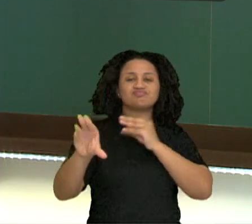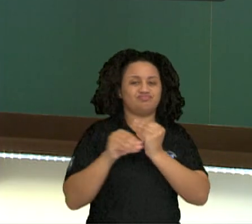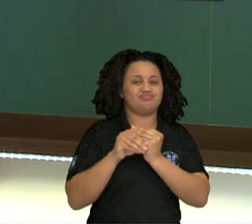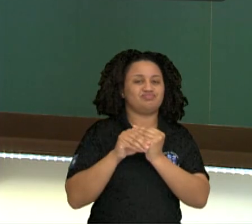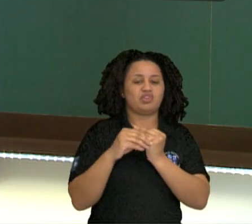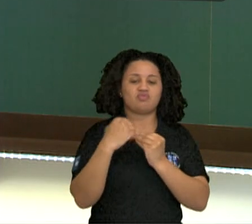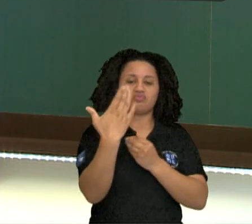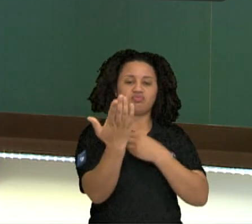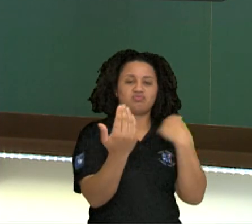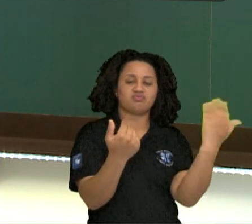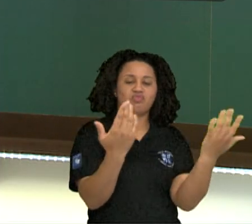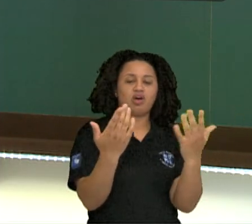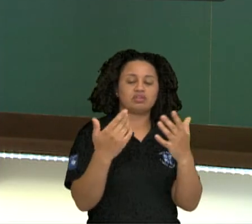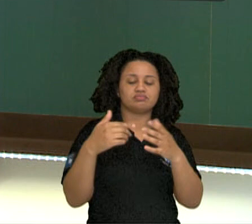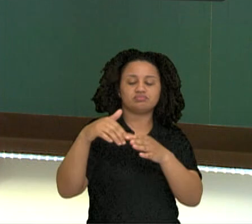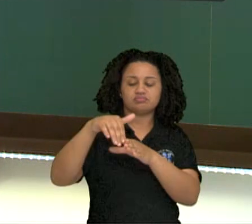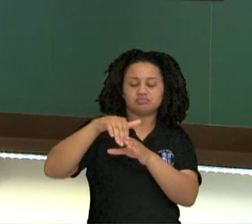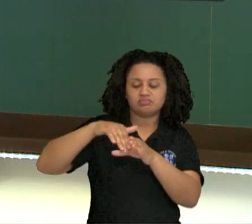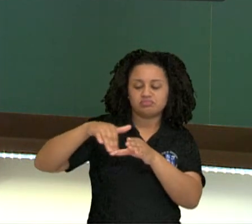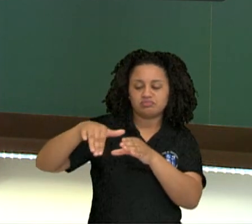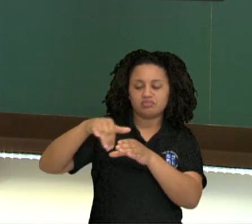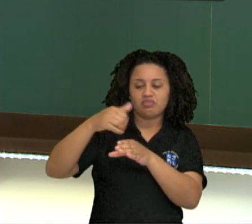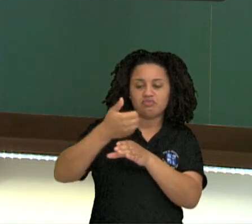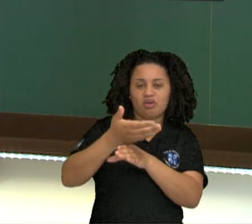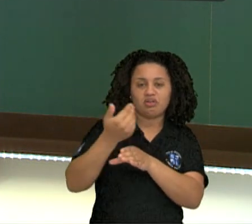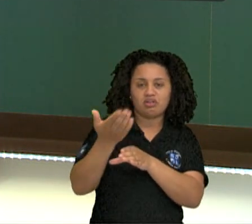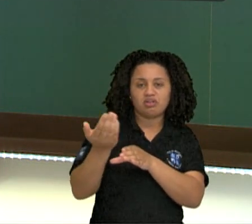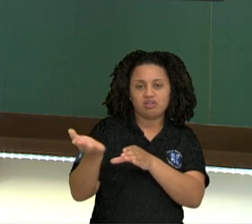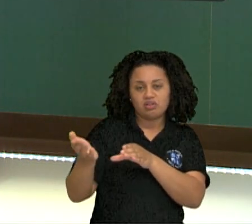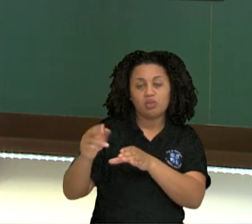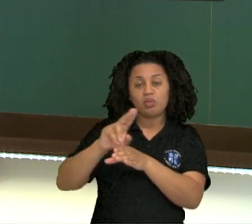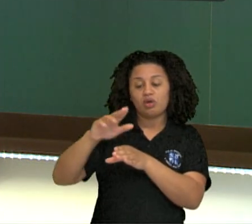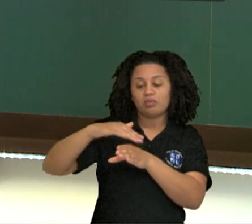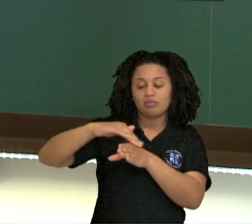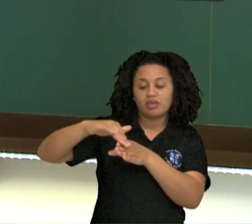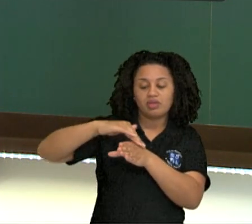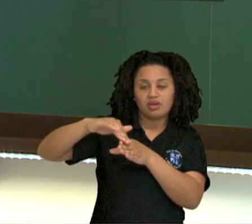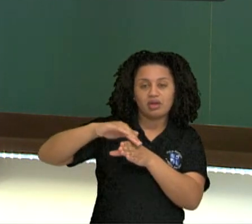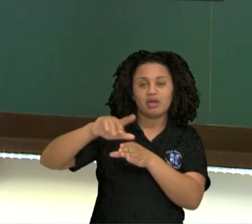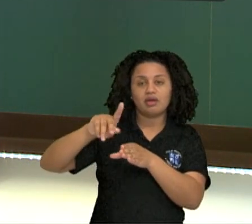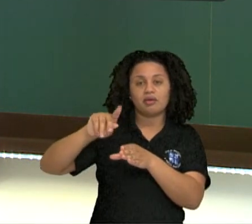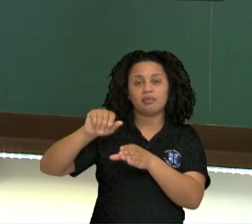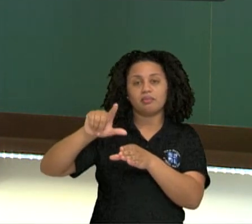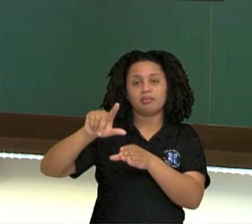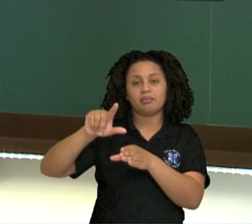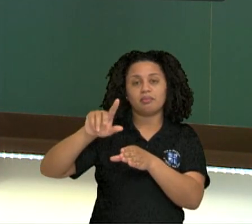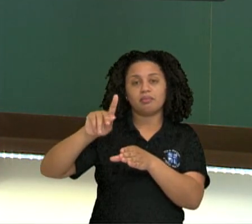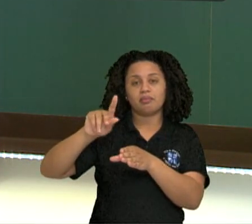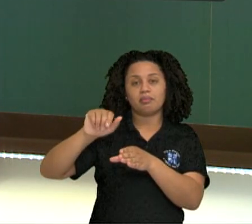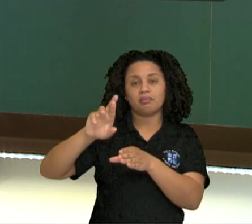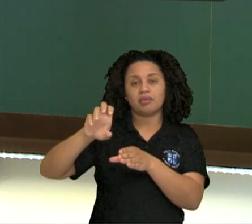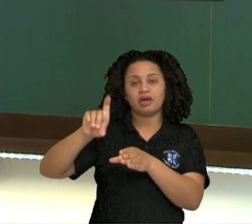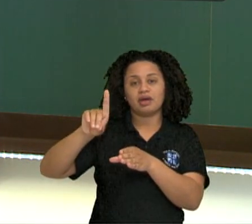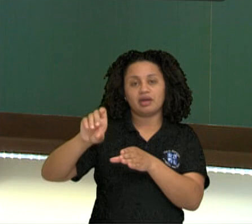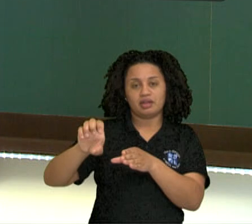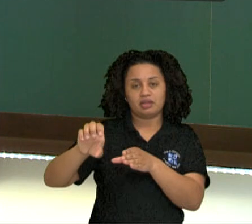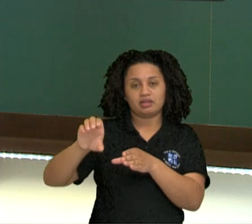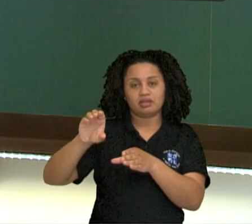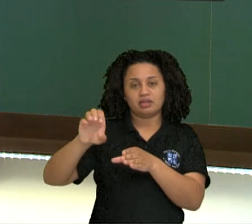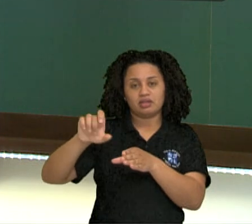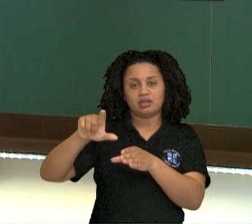fora externo a membrana plasmática que a gente vai chamar de parede celular existe aparelho celular então todas as células